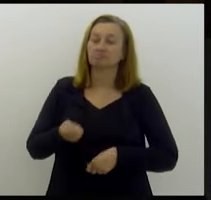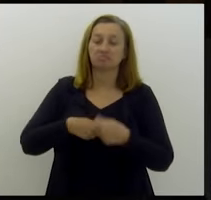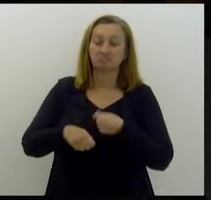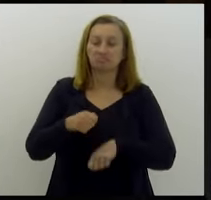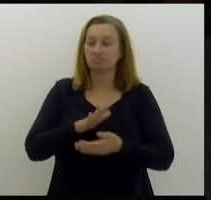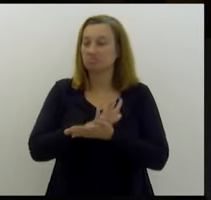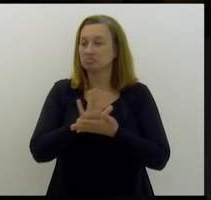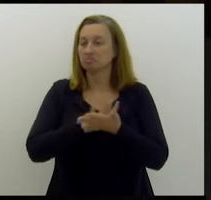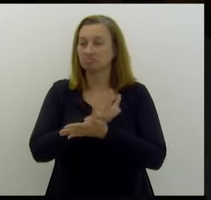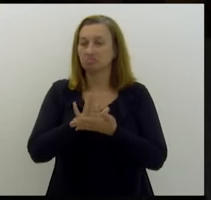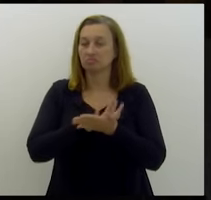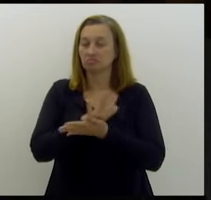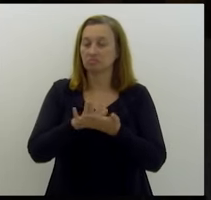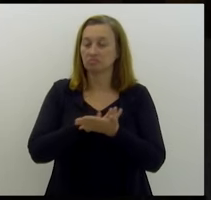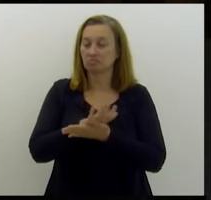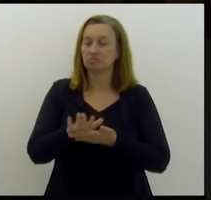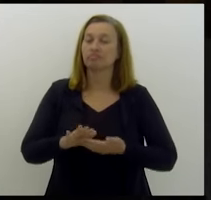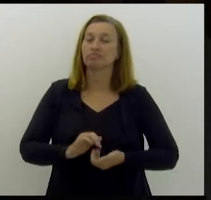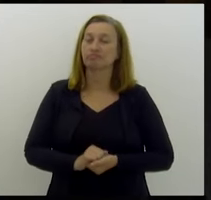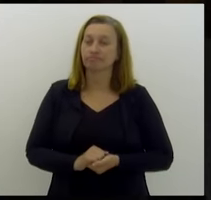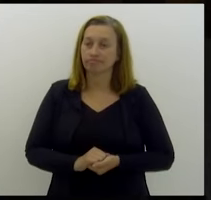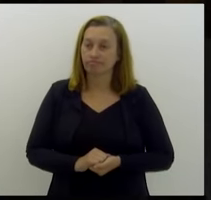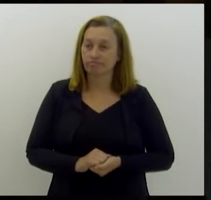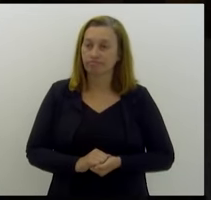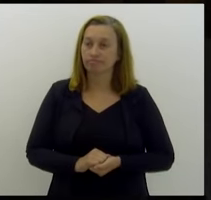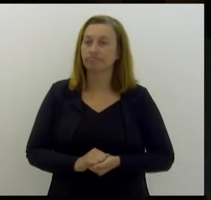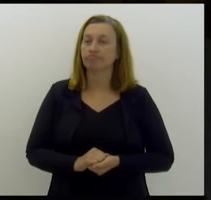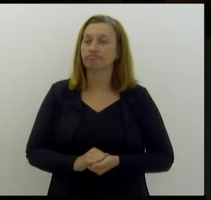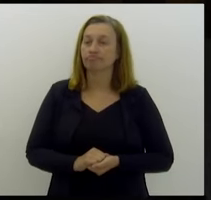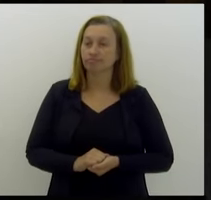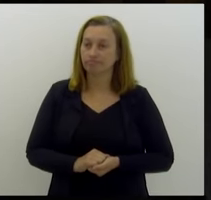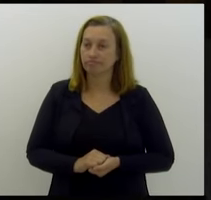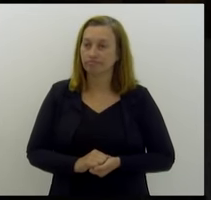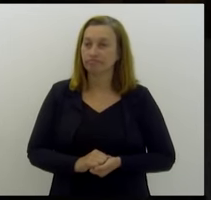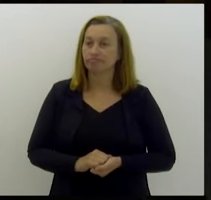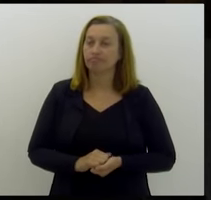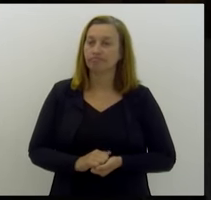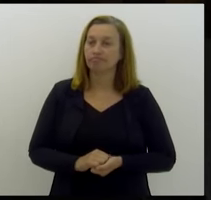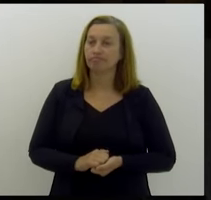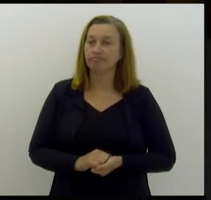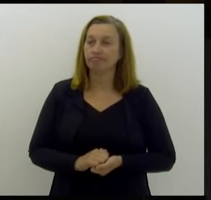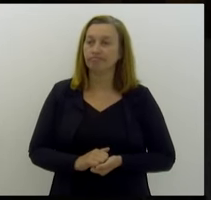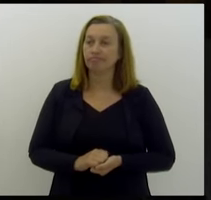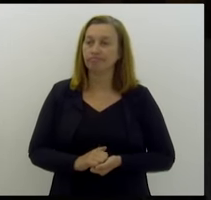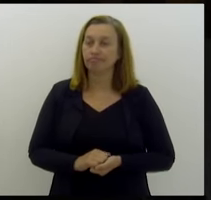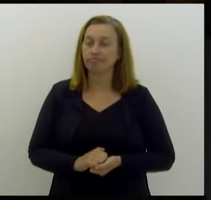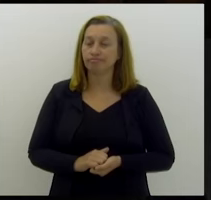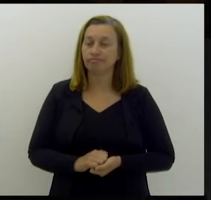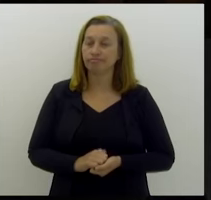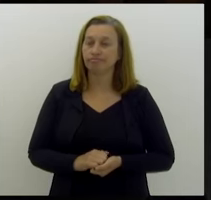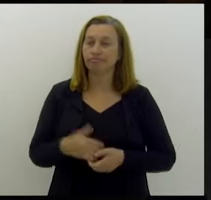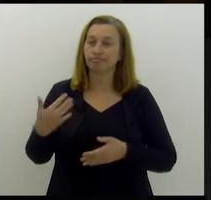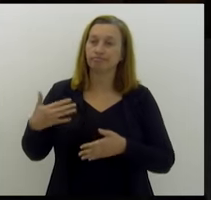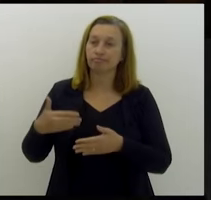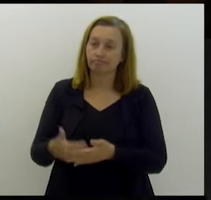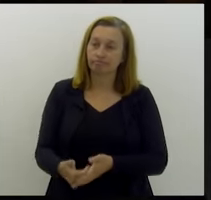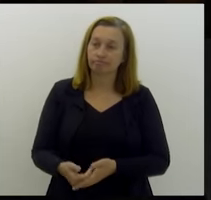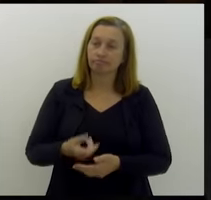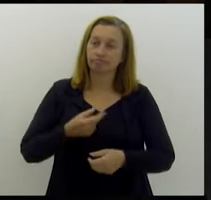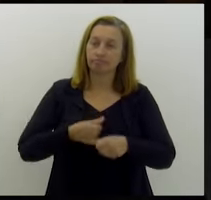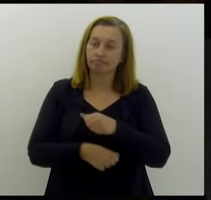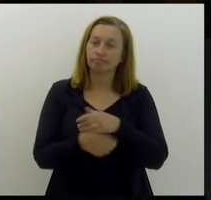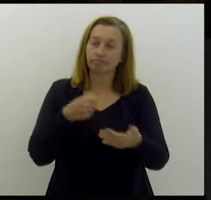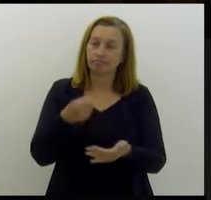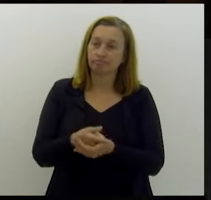negociação firme uma negociação que colocasse as dificuldades que iam se se desenvolver ao longo do crescimento do pagamento da